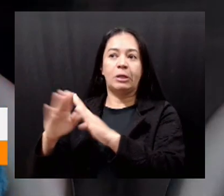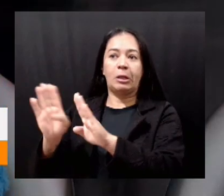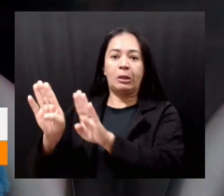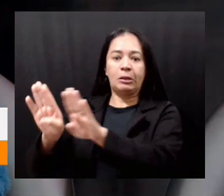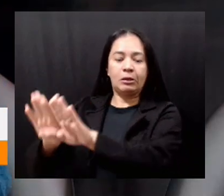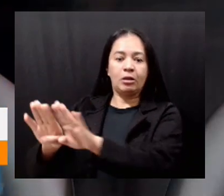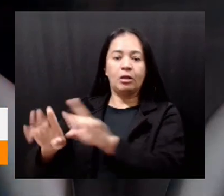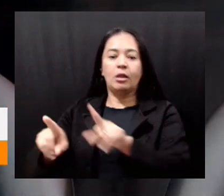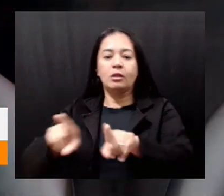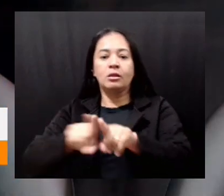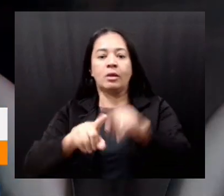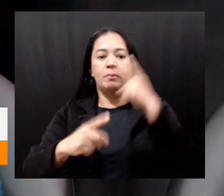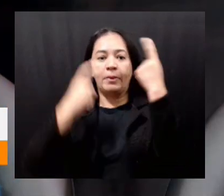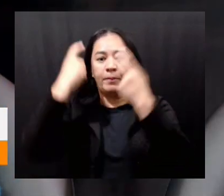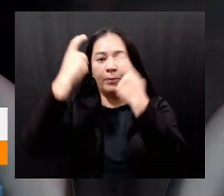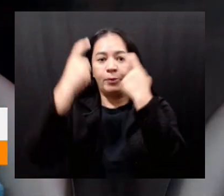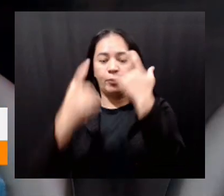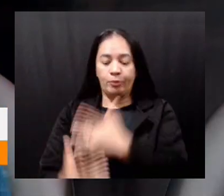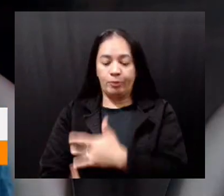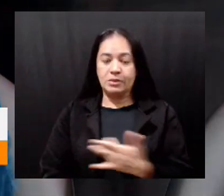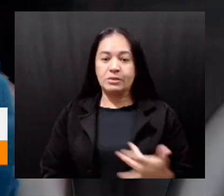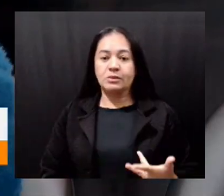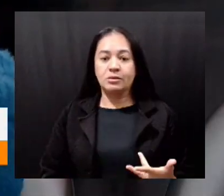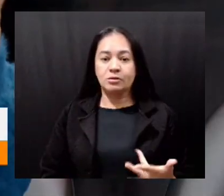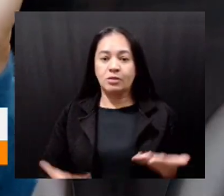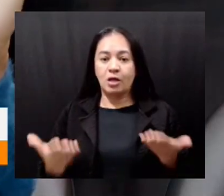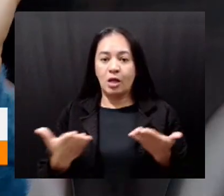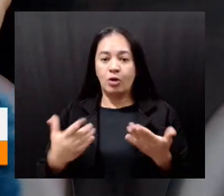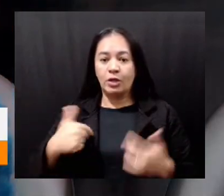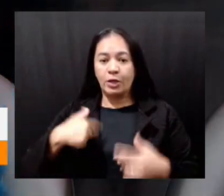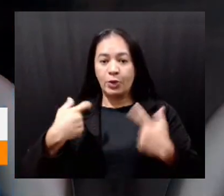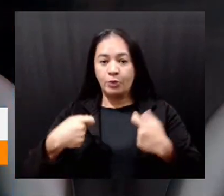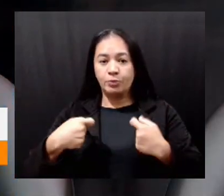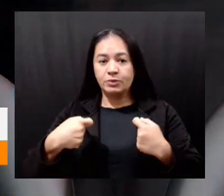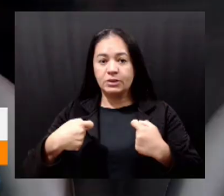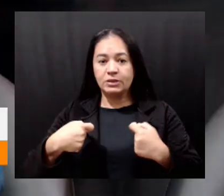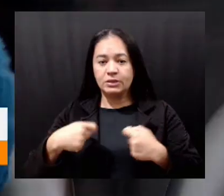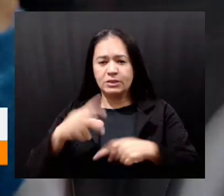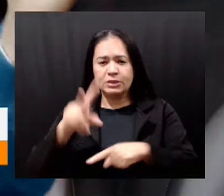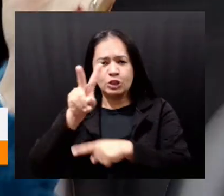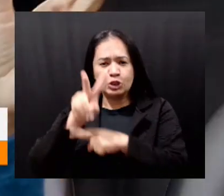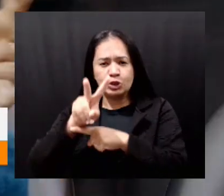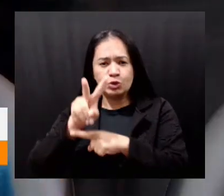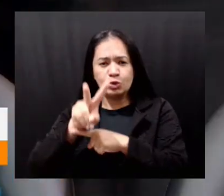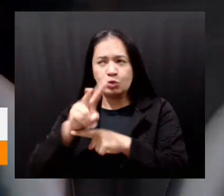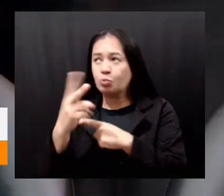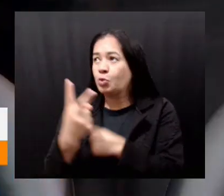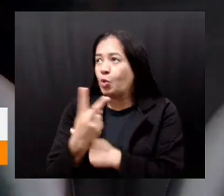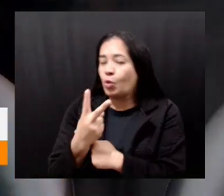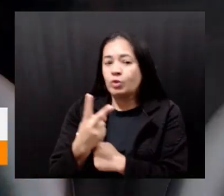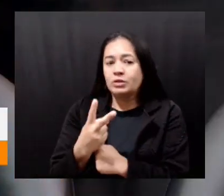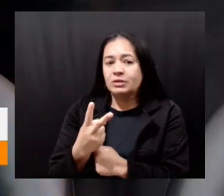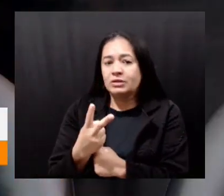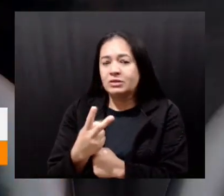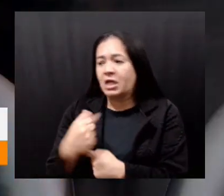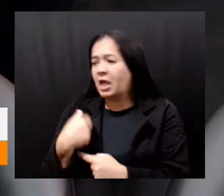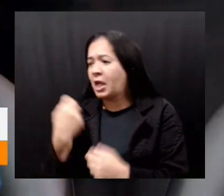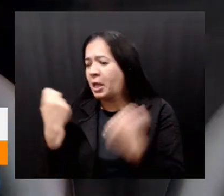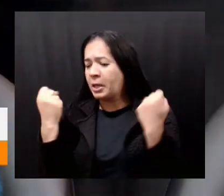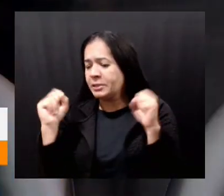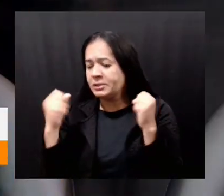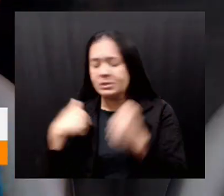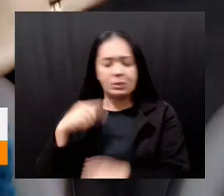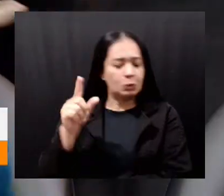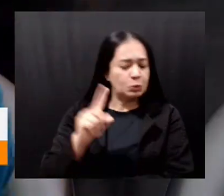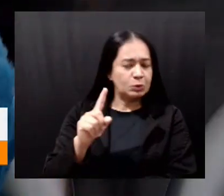saúde, né? Então agora eu preciso me cuidar. Às vezes pessoas que estavam vindo assim, eu não faço exercício, né? Não como